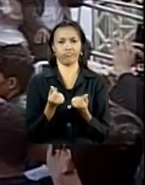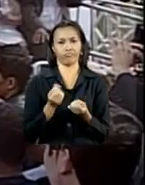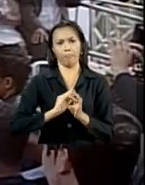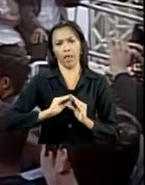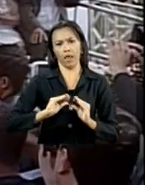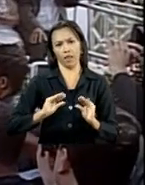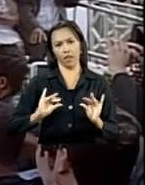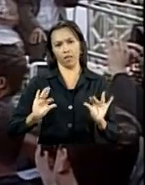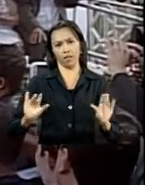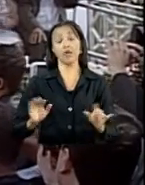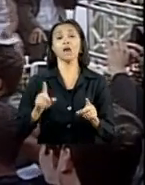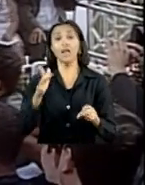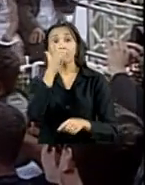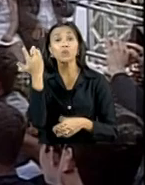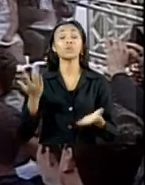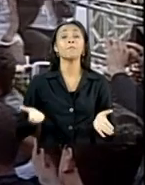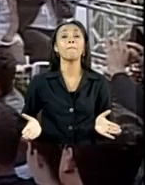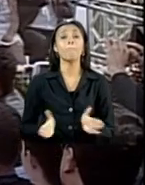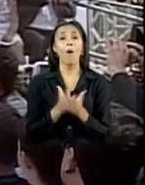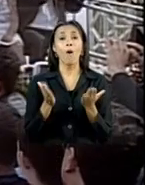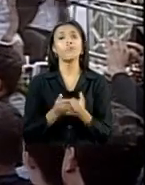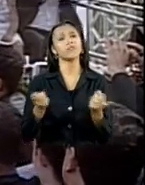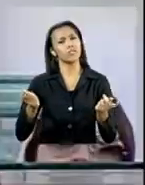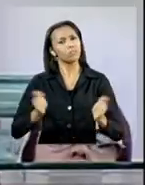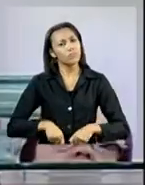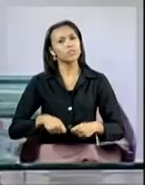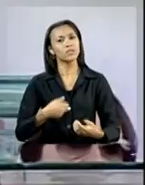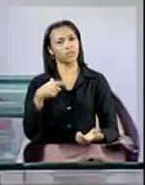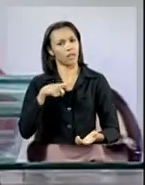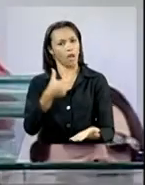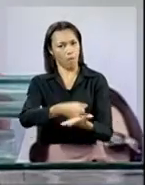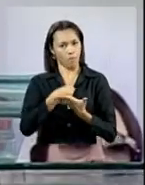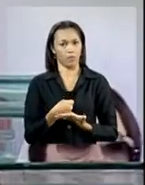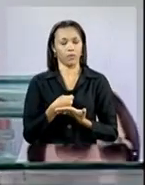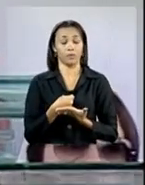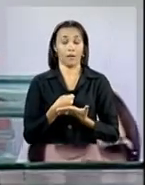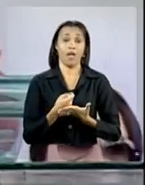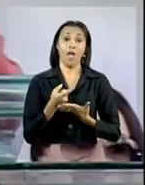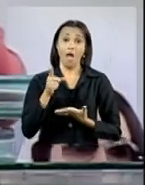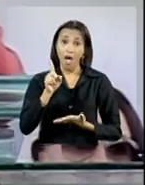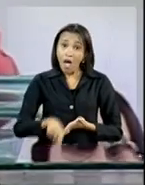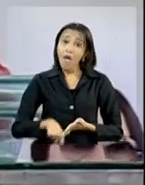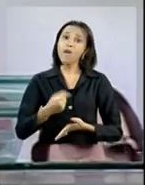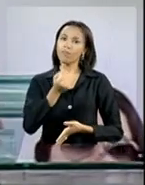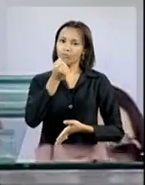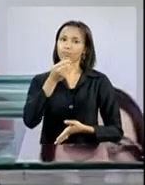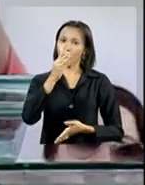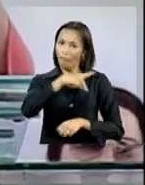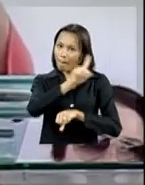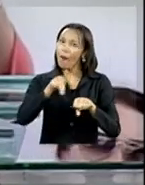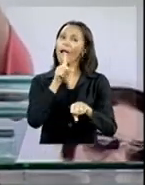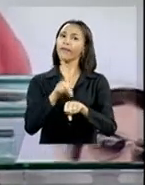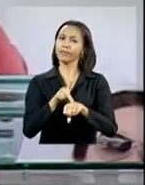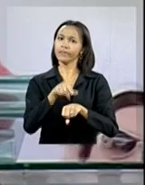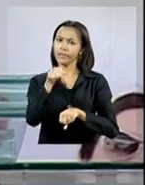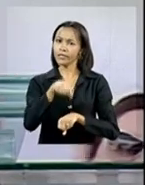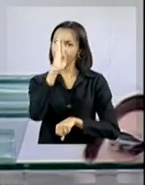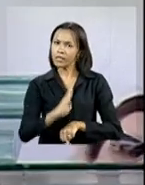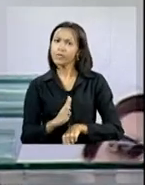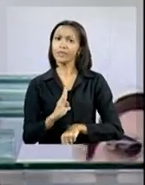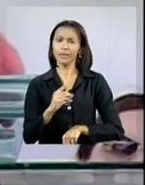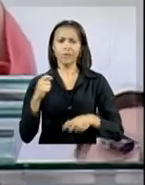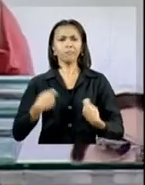pessoas mais pobres sejam atendidas Esse é o país que tem de ser